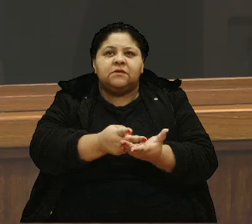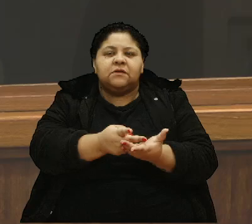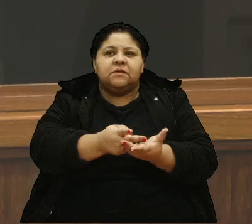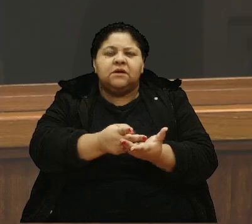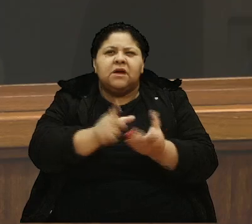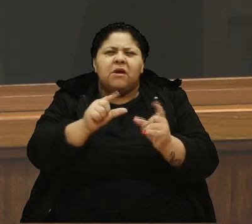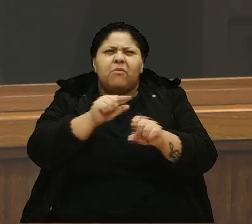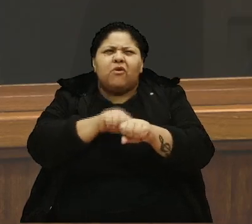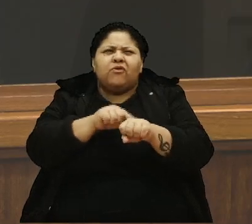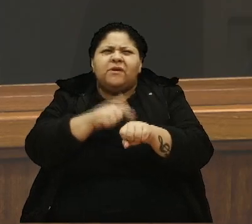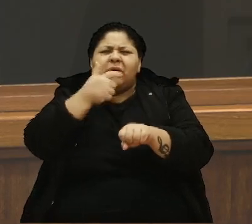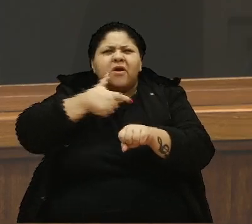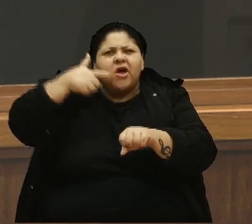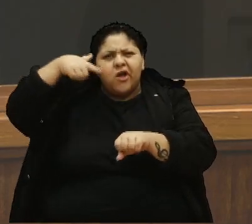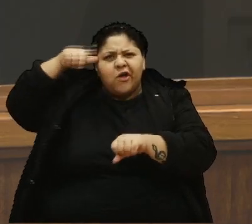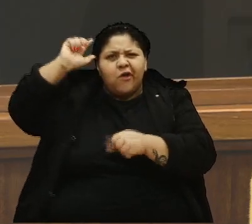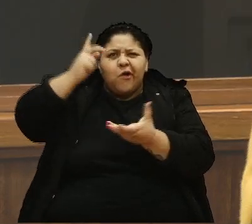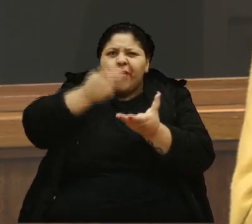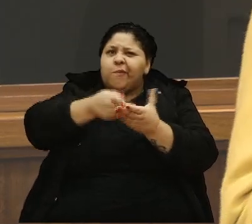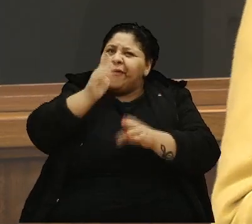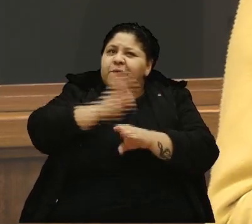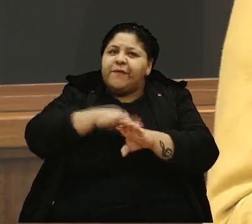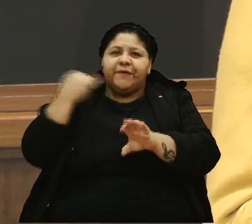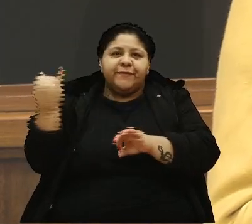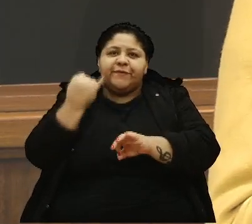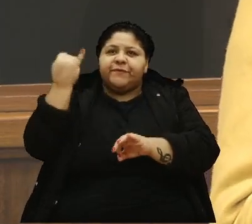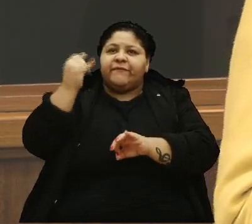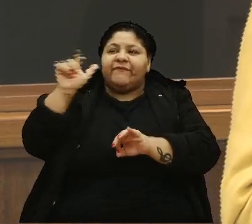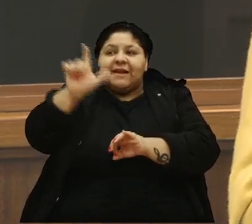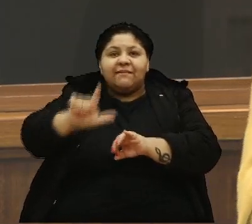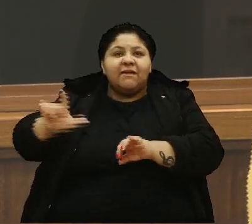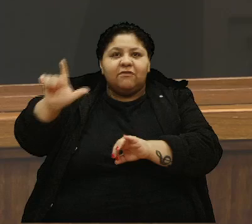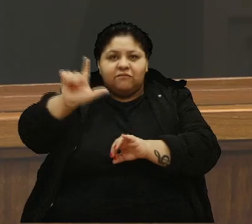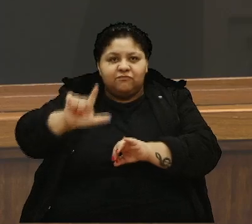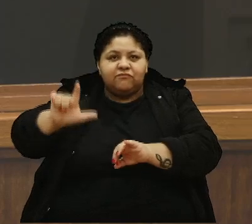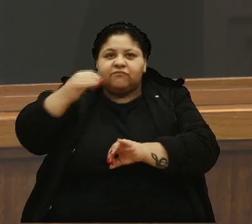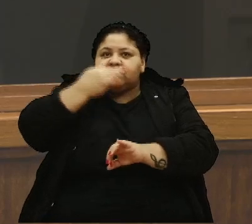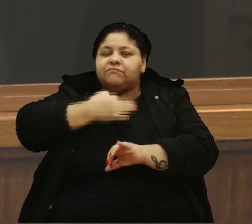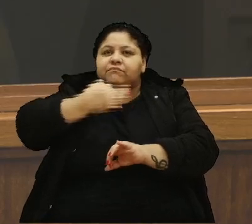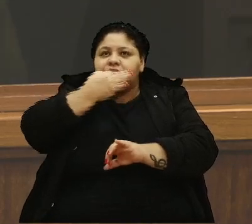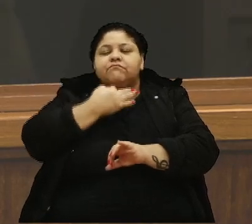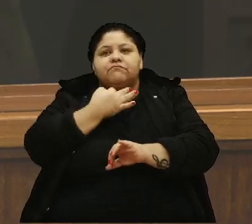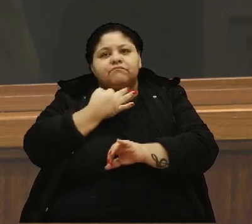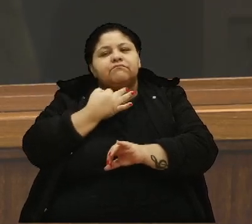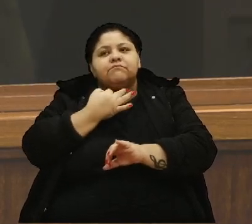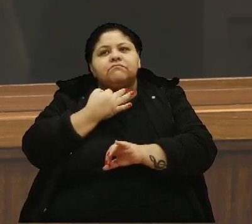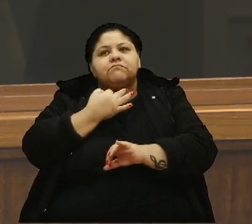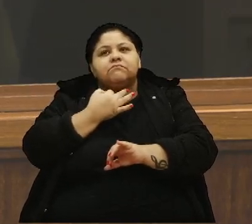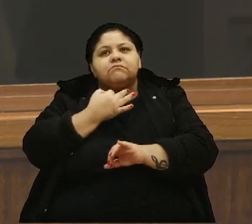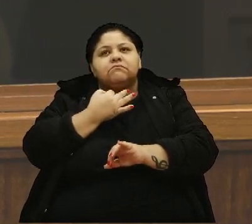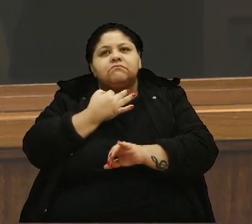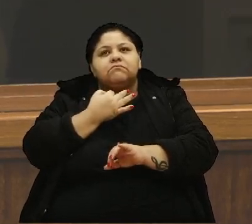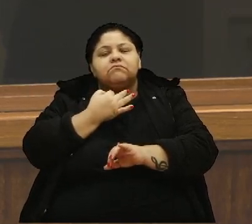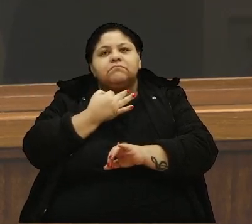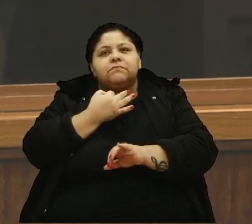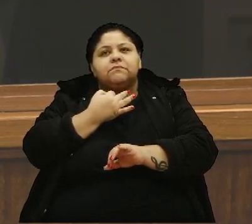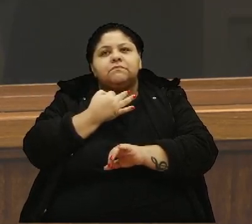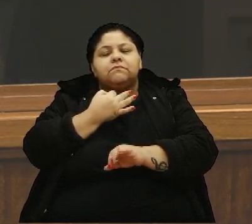recentemente, acho que foi ontem, o prêmio mais importante da literatura de Caxias. E eu quero,